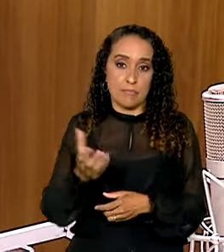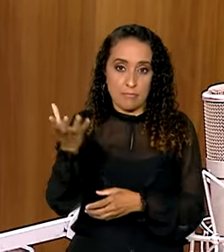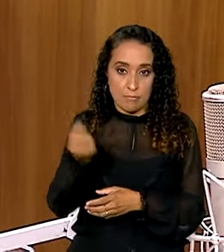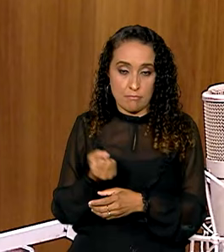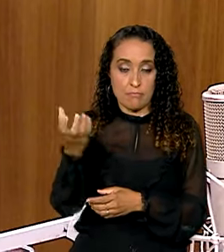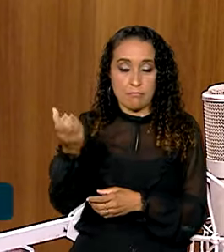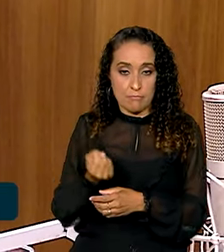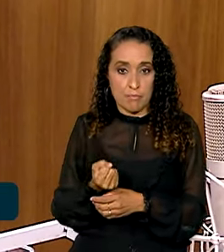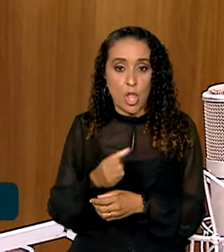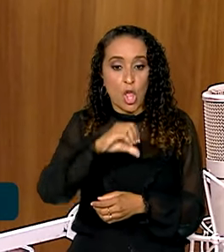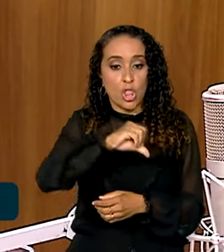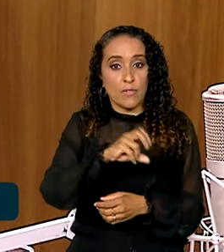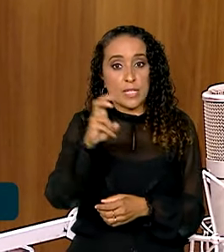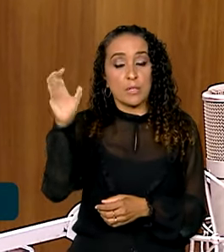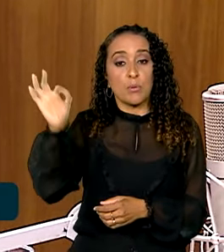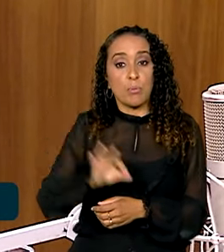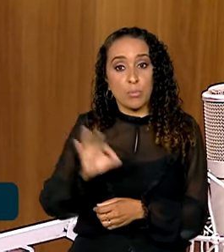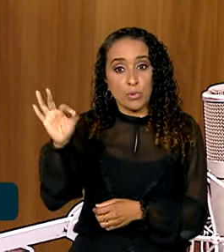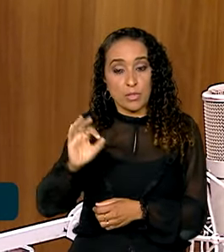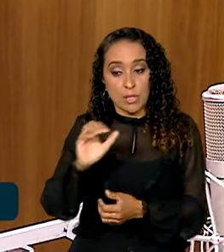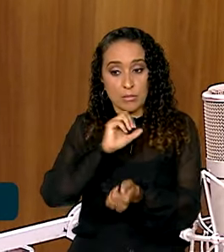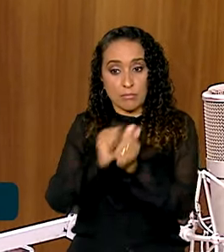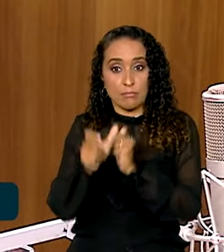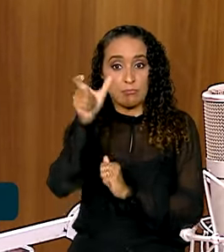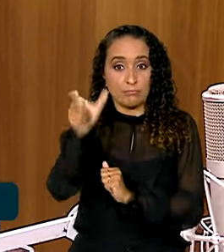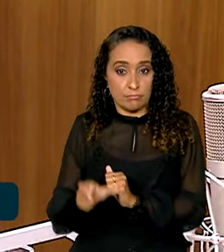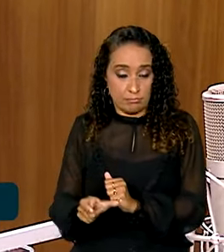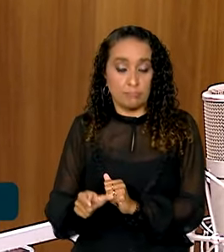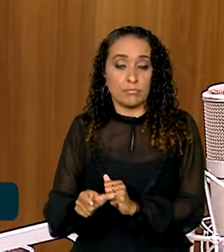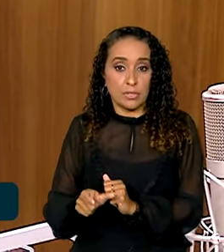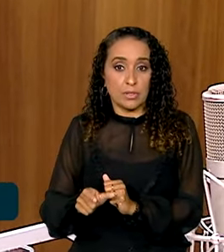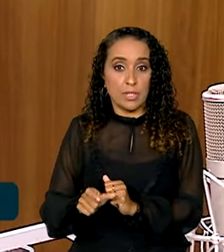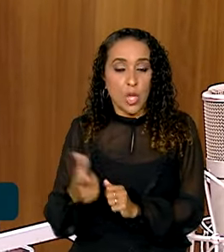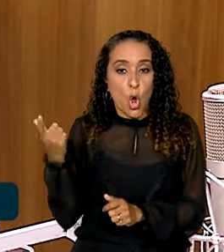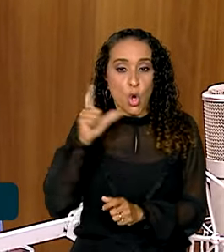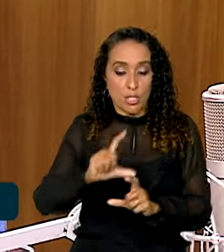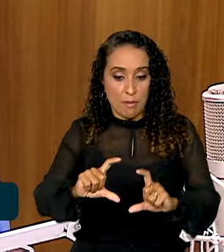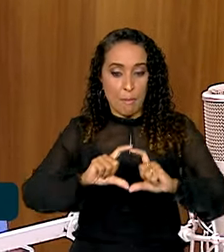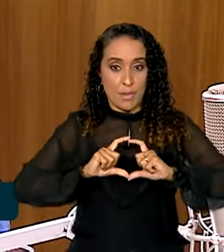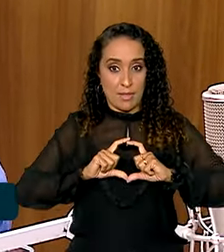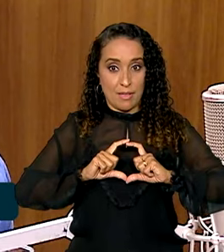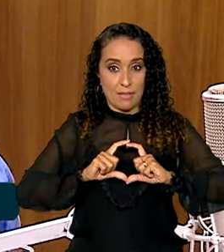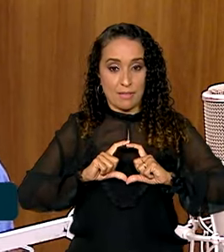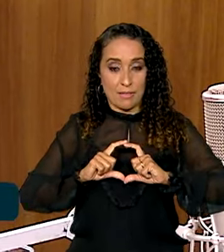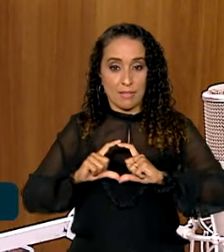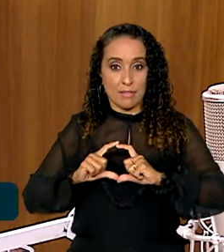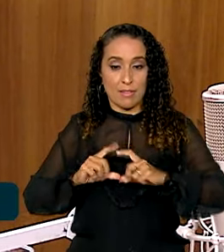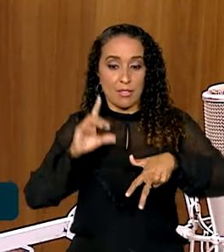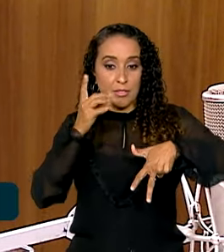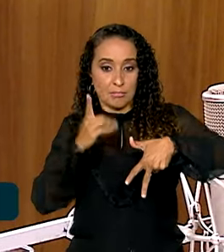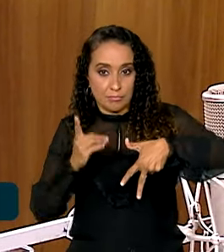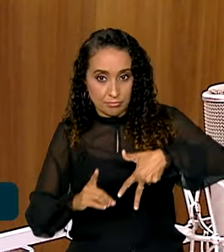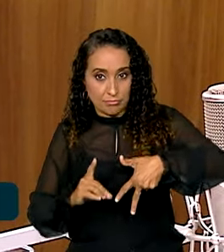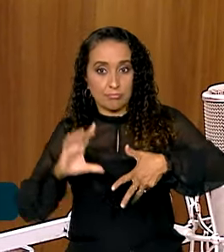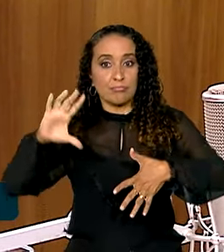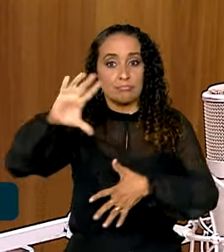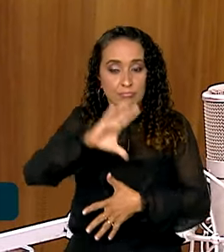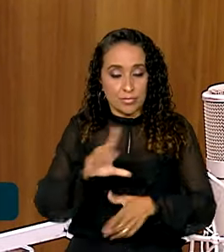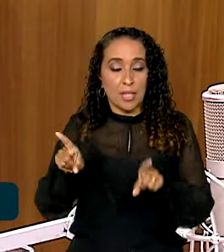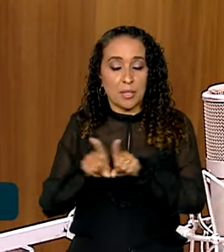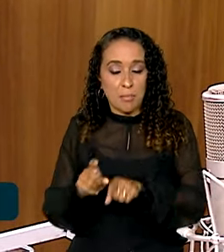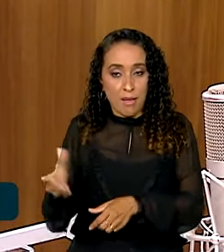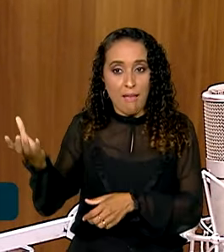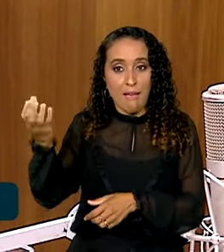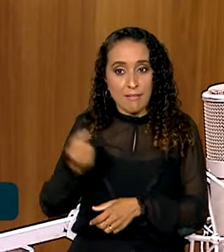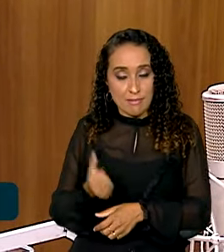E 95% dos atletas que ganharam medalha no Parapan também são beneficiários do Bolsa Atleta.